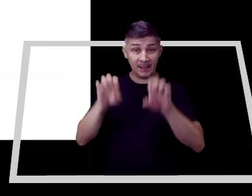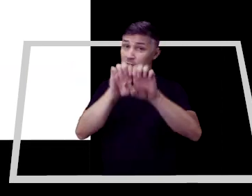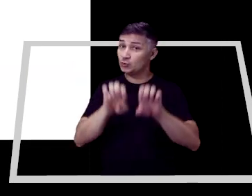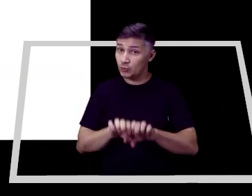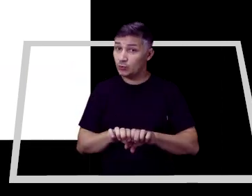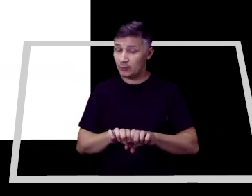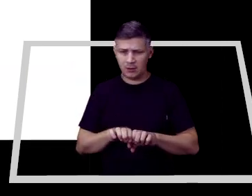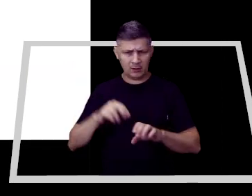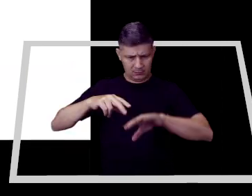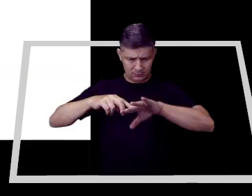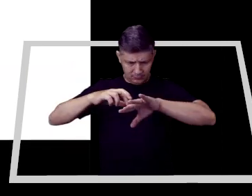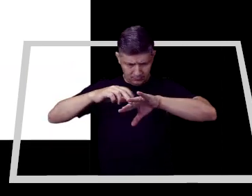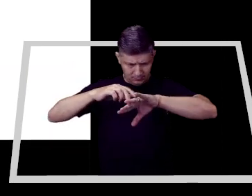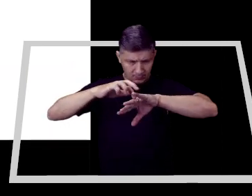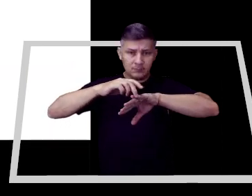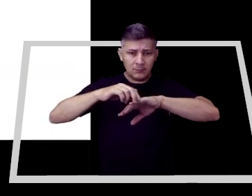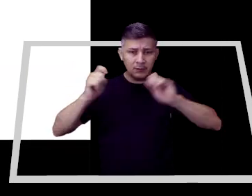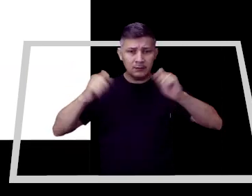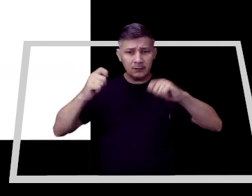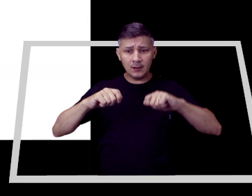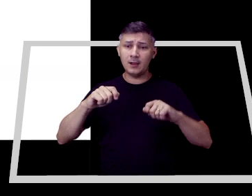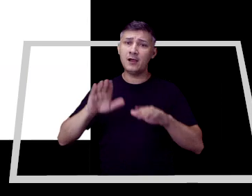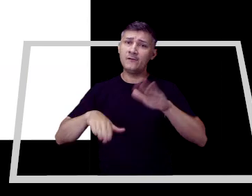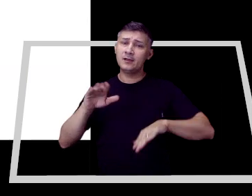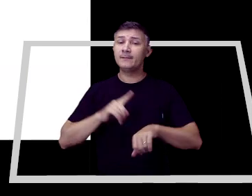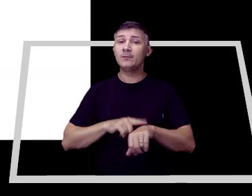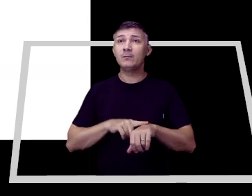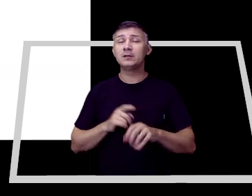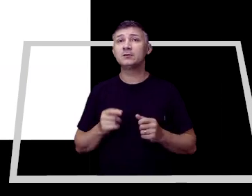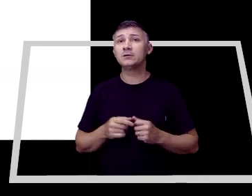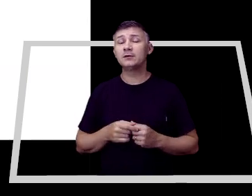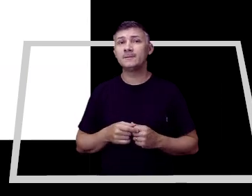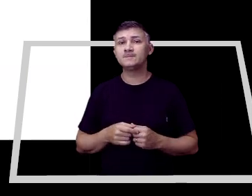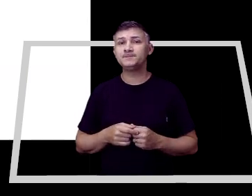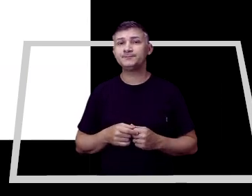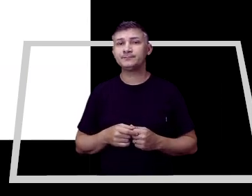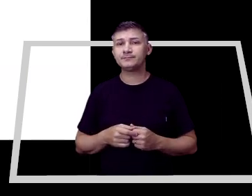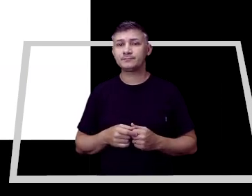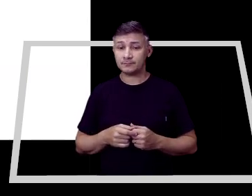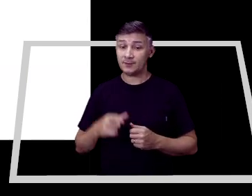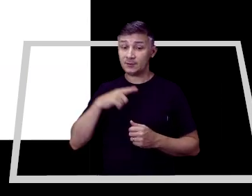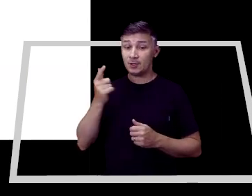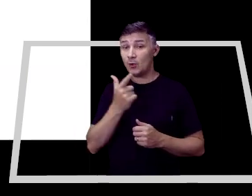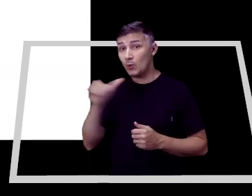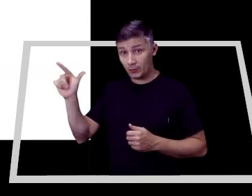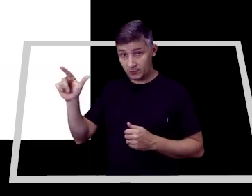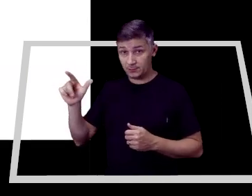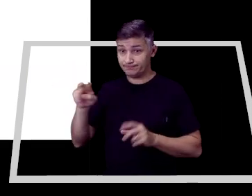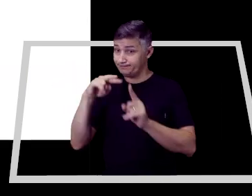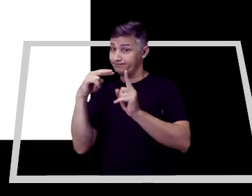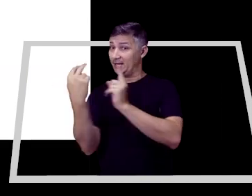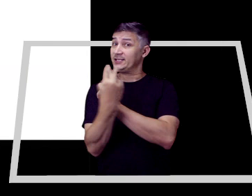da, da estrutura que era uma escada, que poderia também, em alguns momentos, ter essa